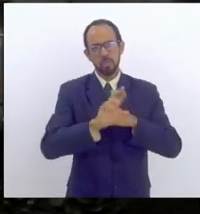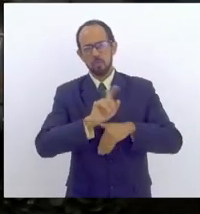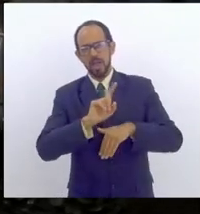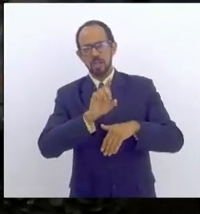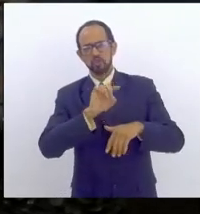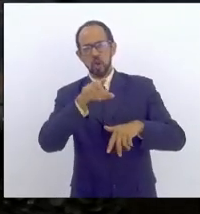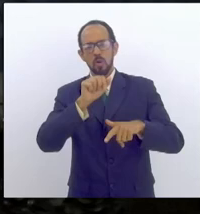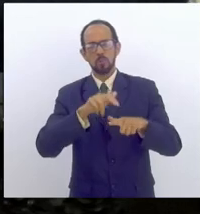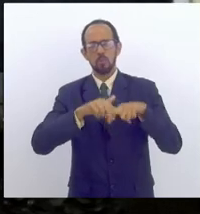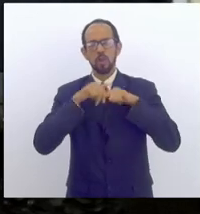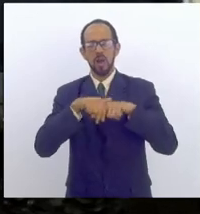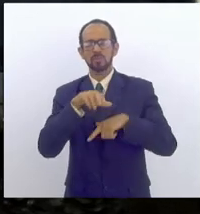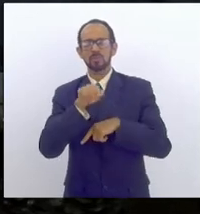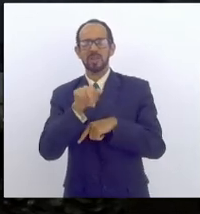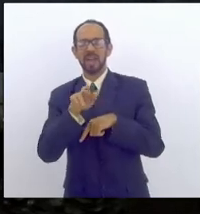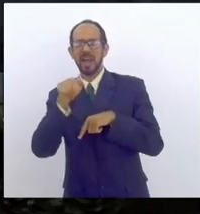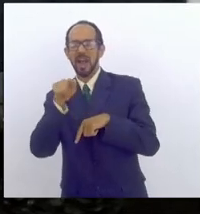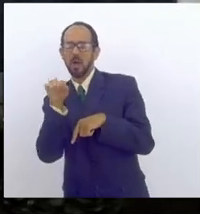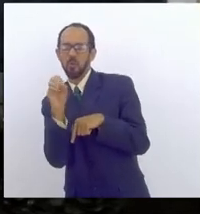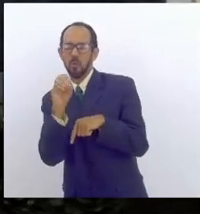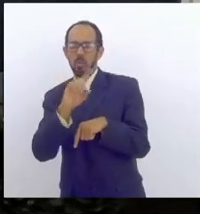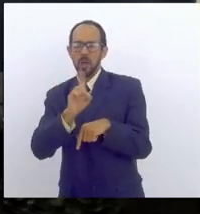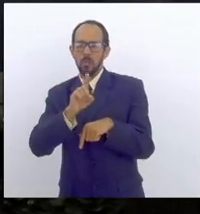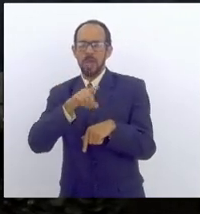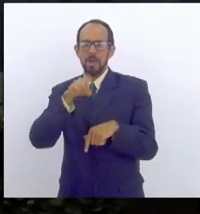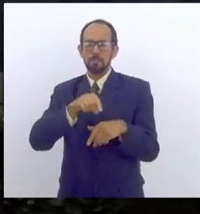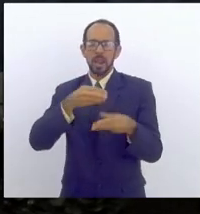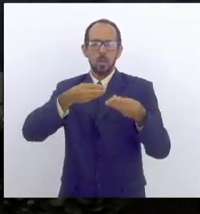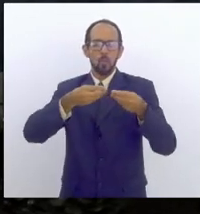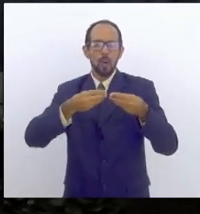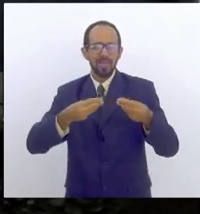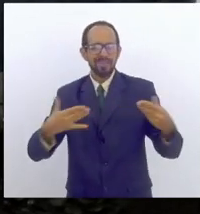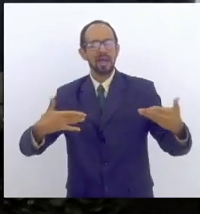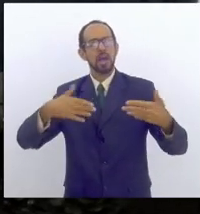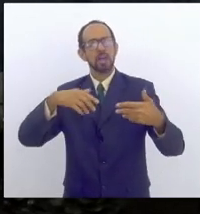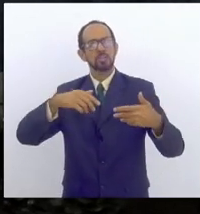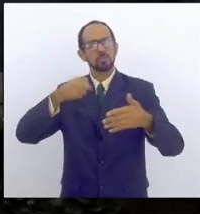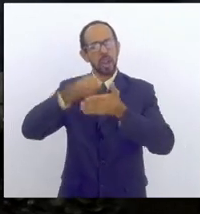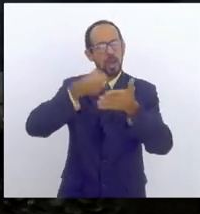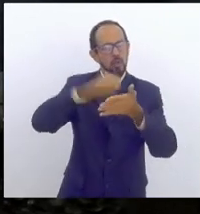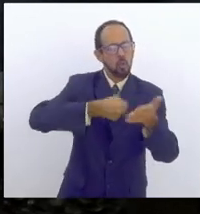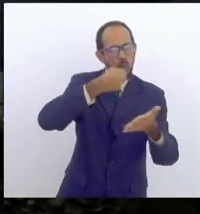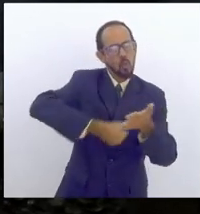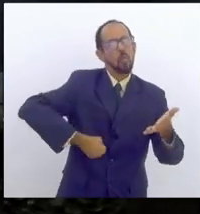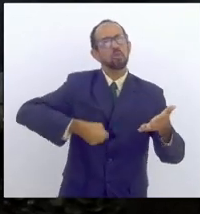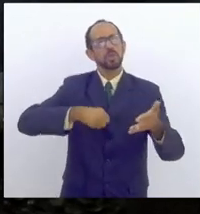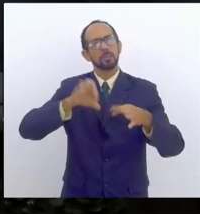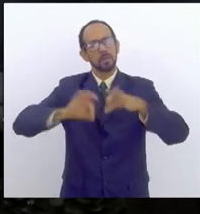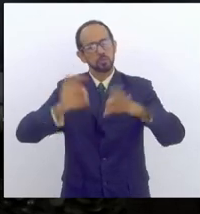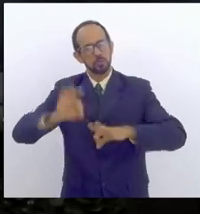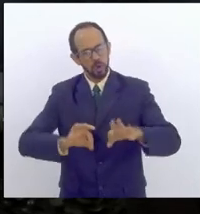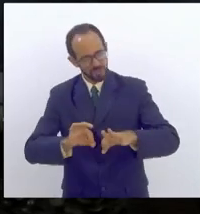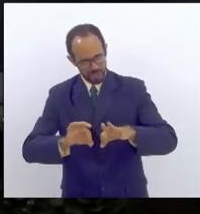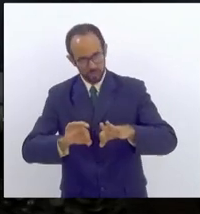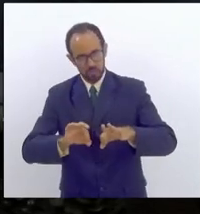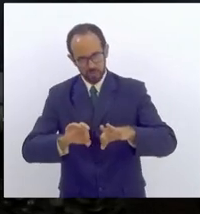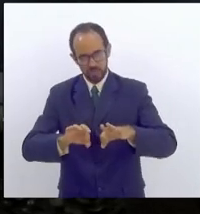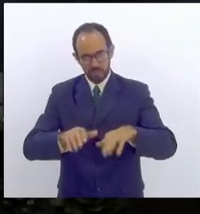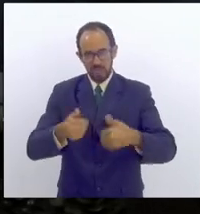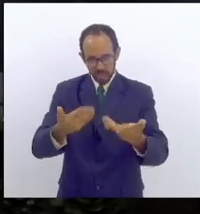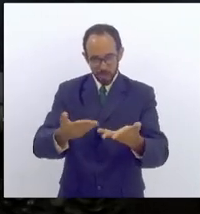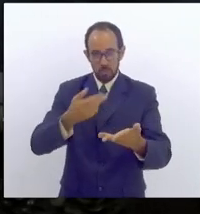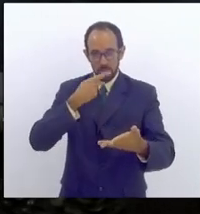C. É dado pela qualidade do mandato, das suas bandeiras, dos seus projetos. Então, só para dizer que lá